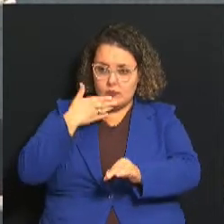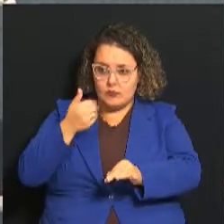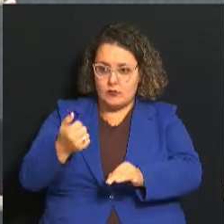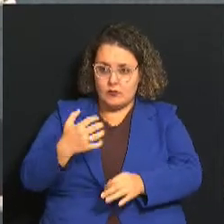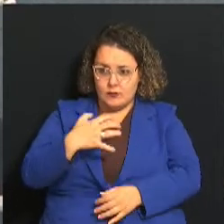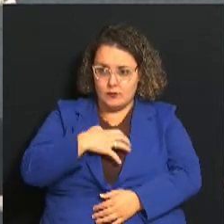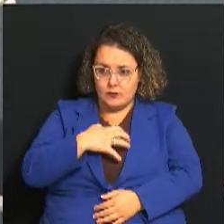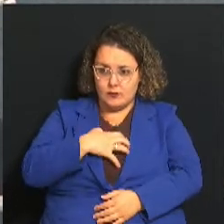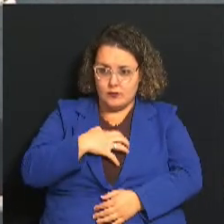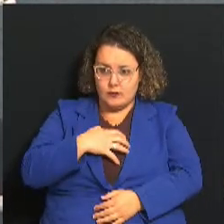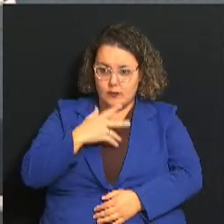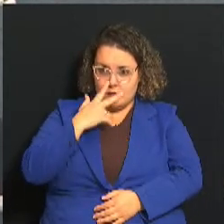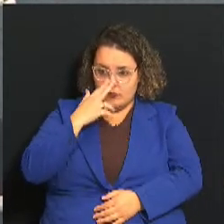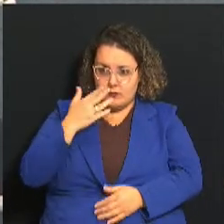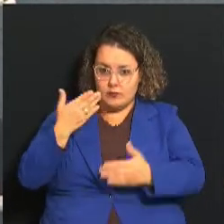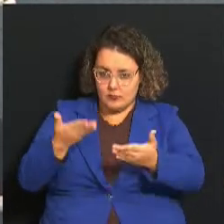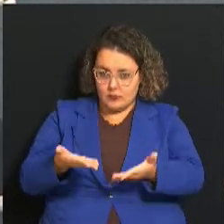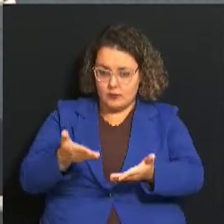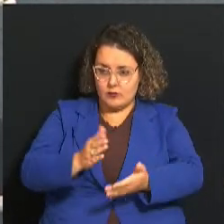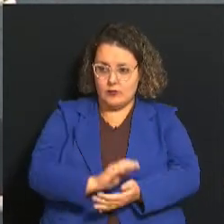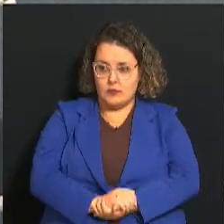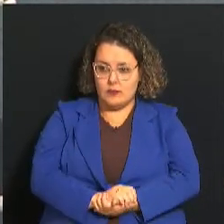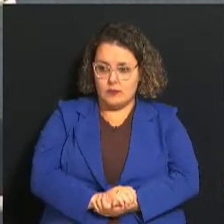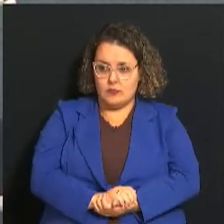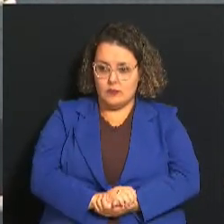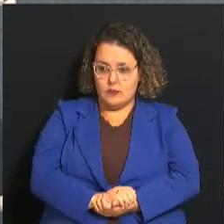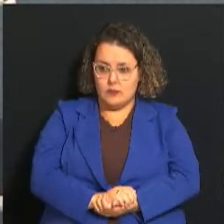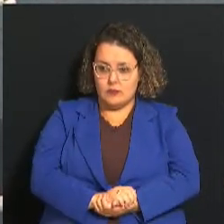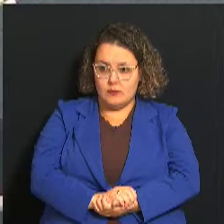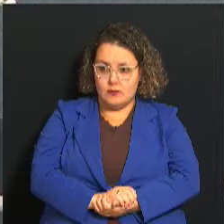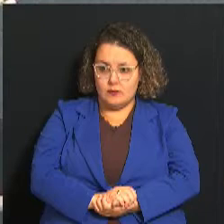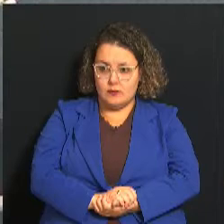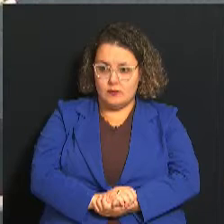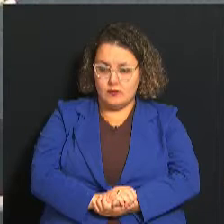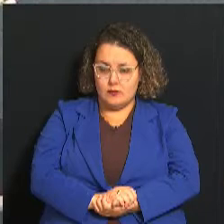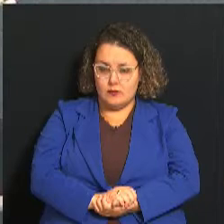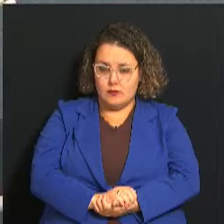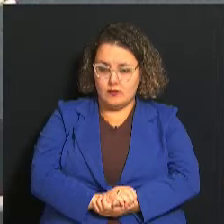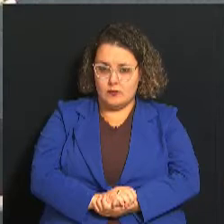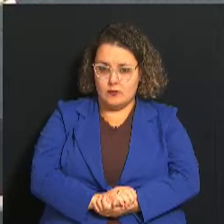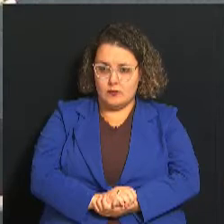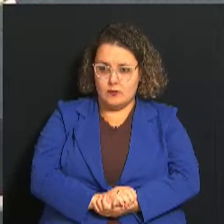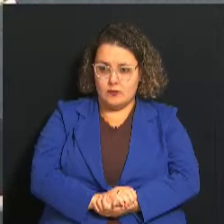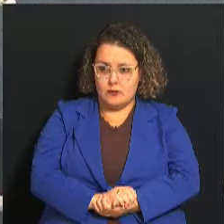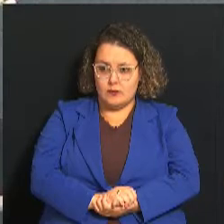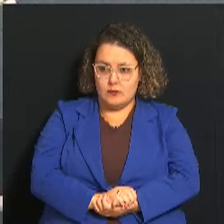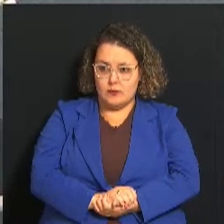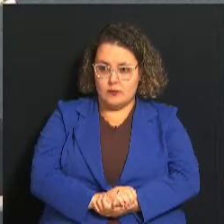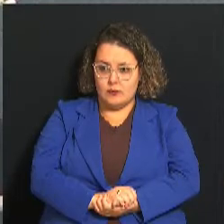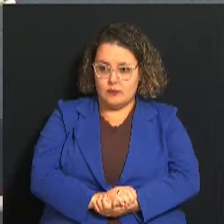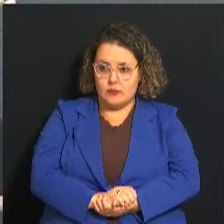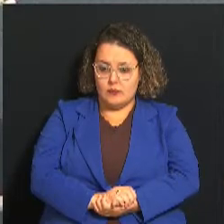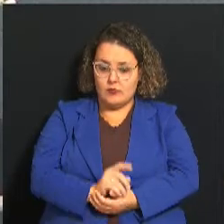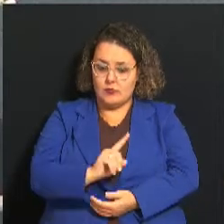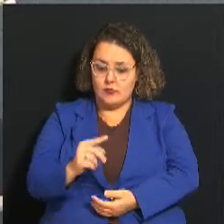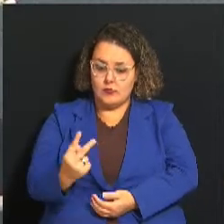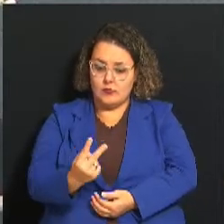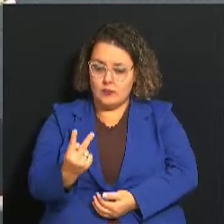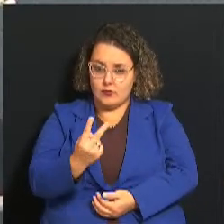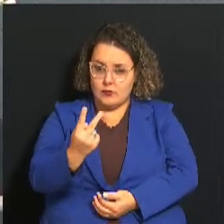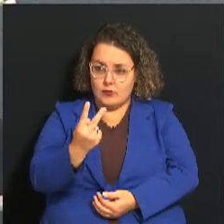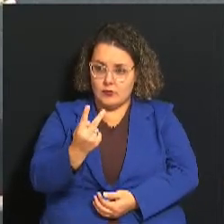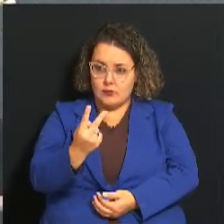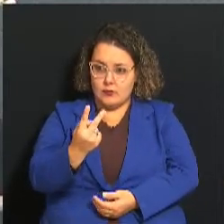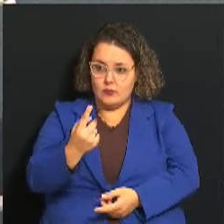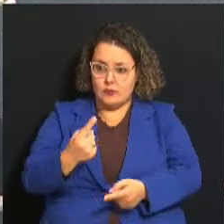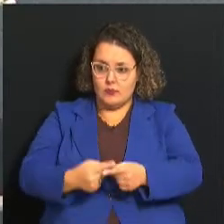como me pareceu aqui, ela deixa de valorizar algo que não é porque a Maria Helena